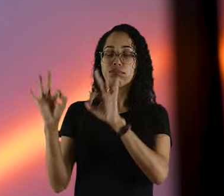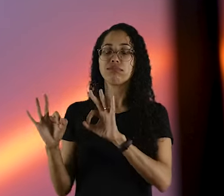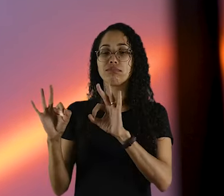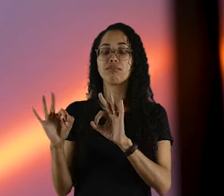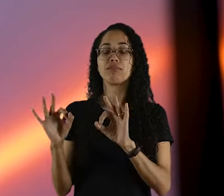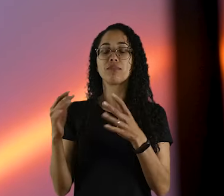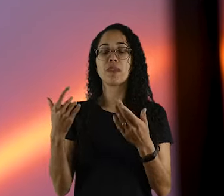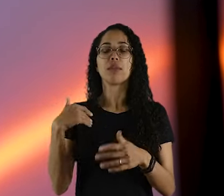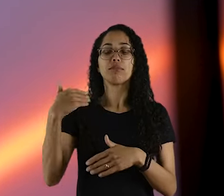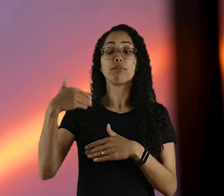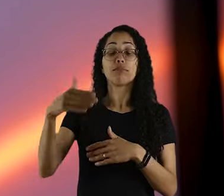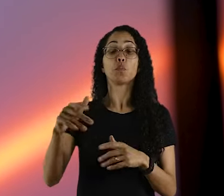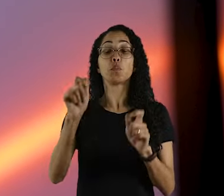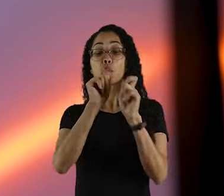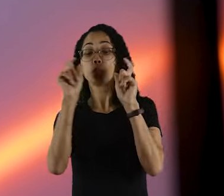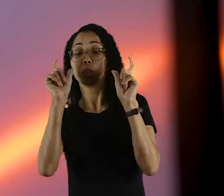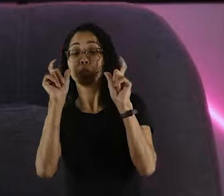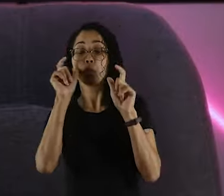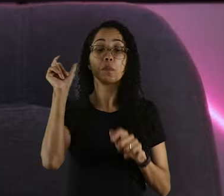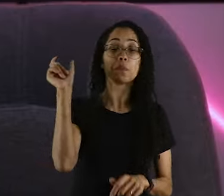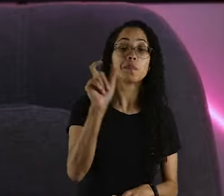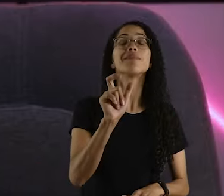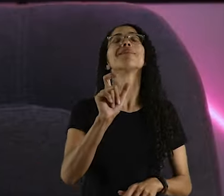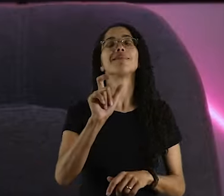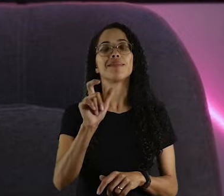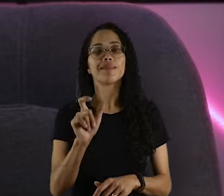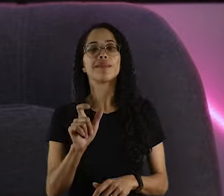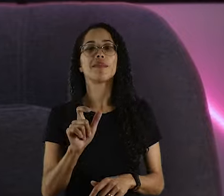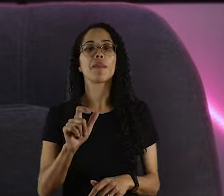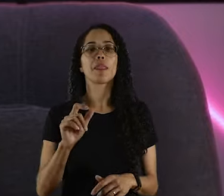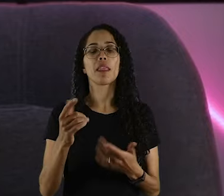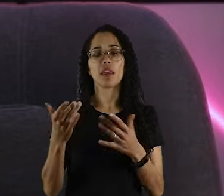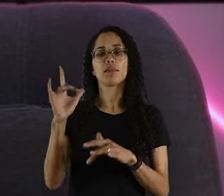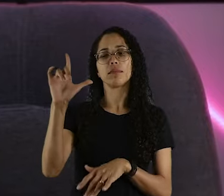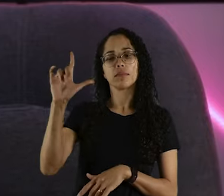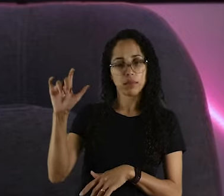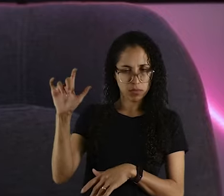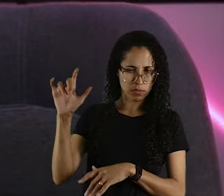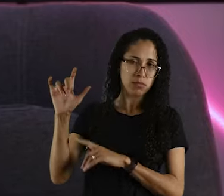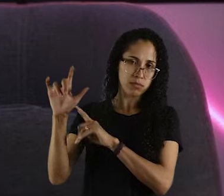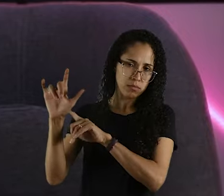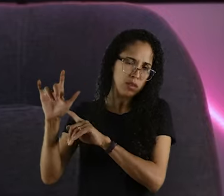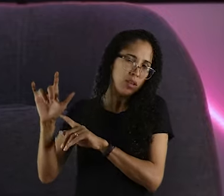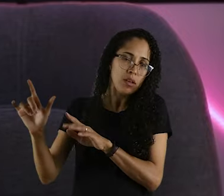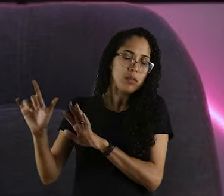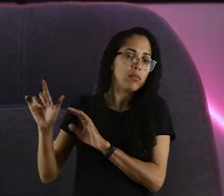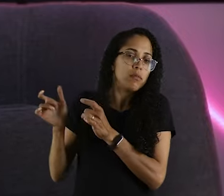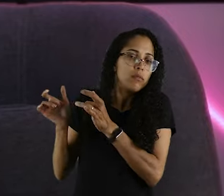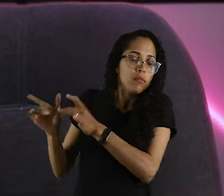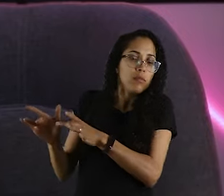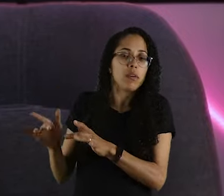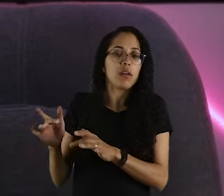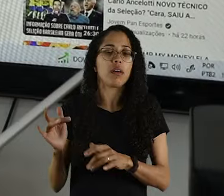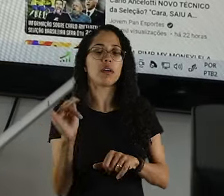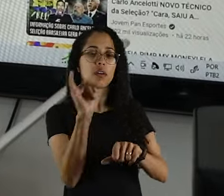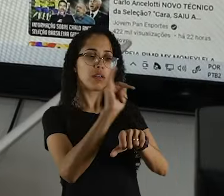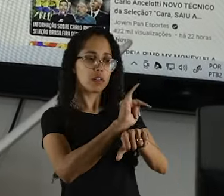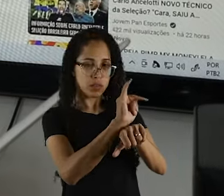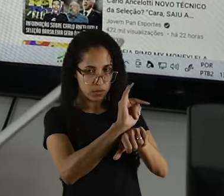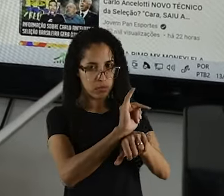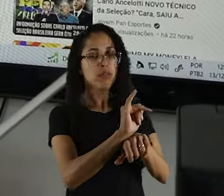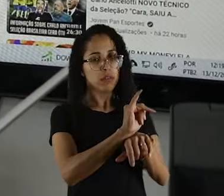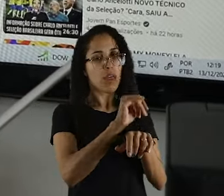eu, escutando, fui me interessando, né? Aí saí do Instagram, né? Que é aquele só patrocinado, e fui pro